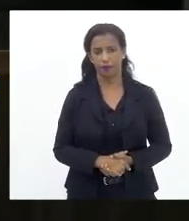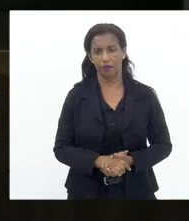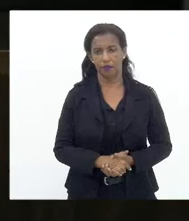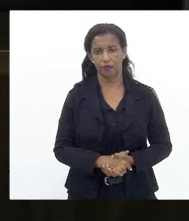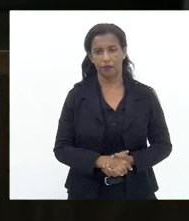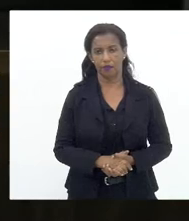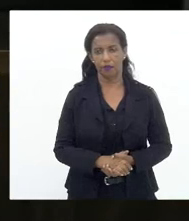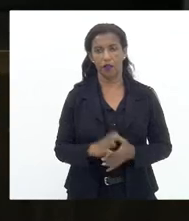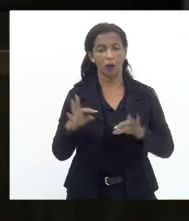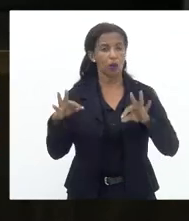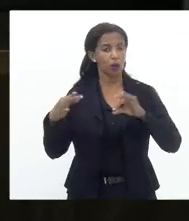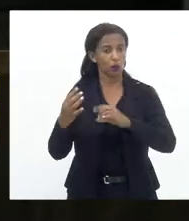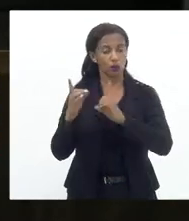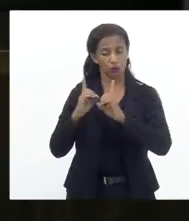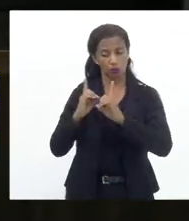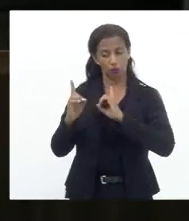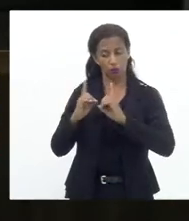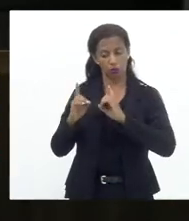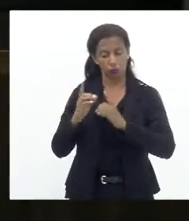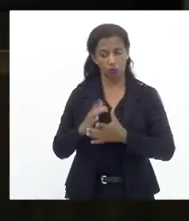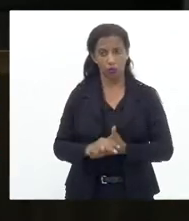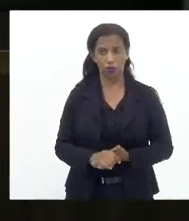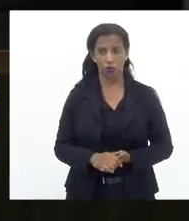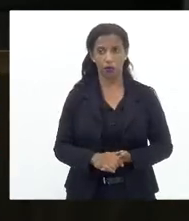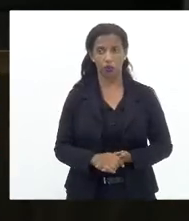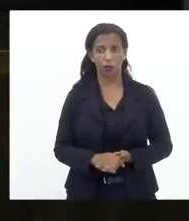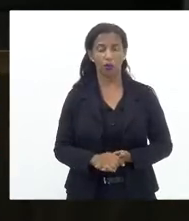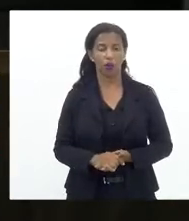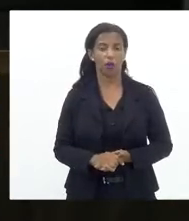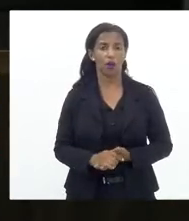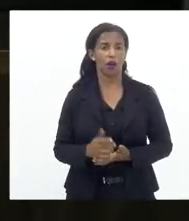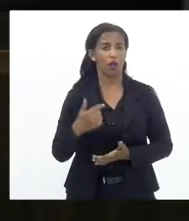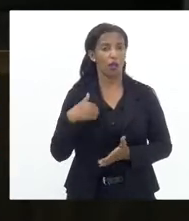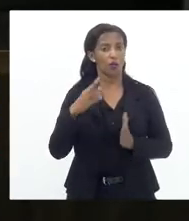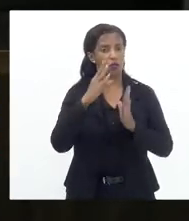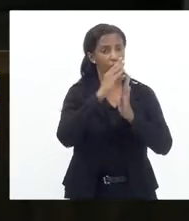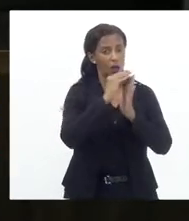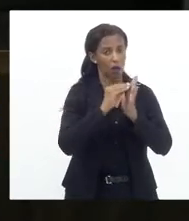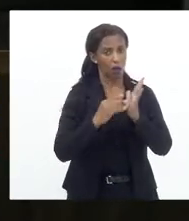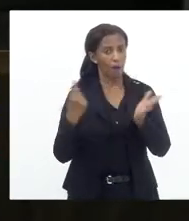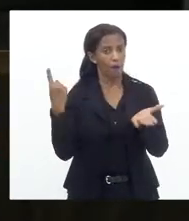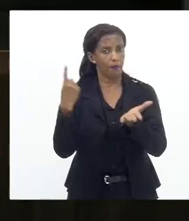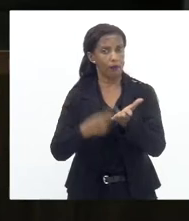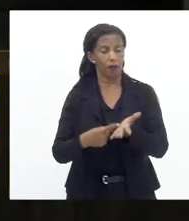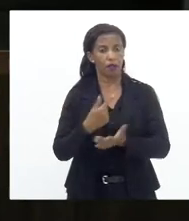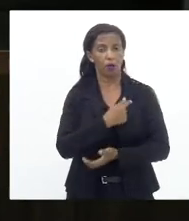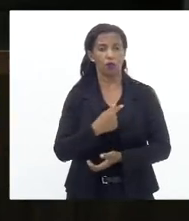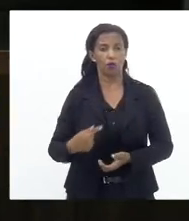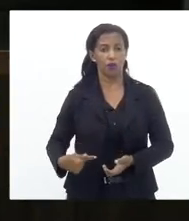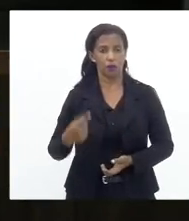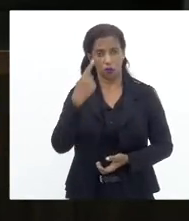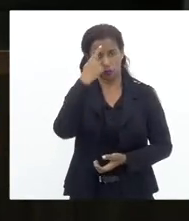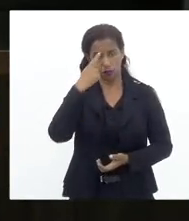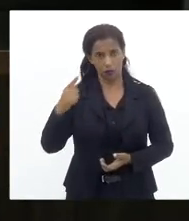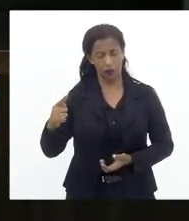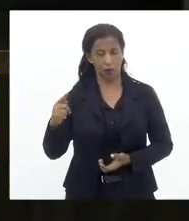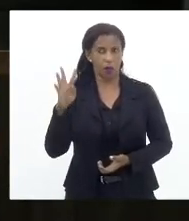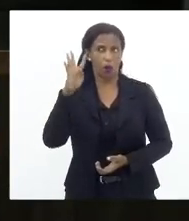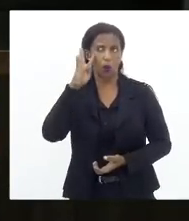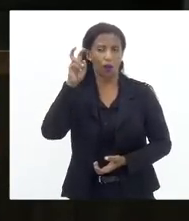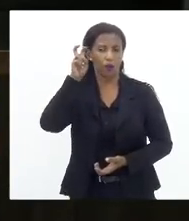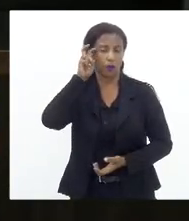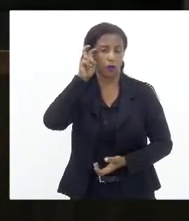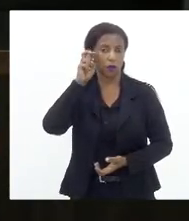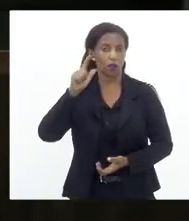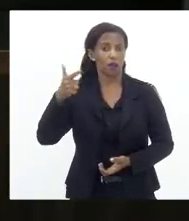tudo que foi discutido e Eu agendei com o próprio governador da próxima semana quarta